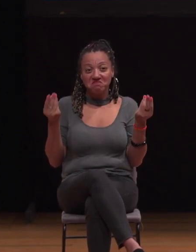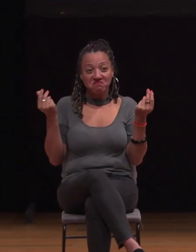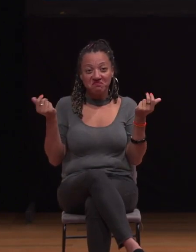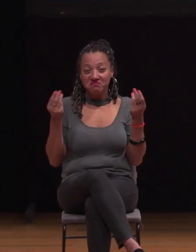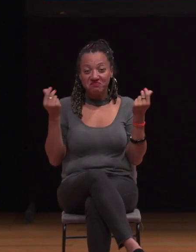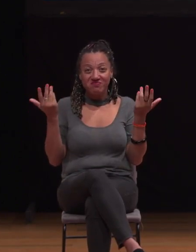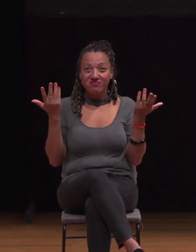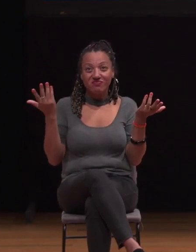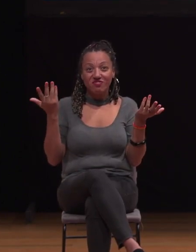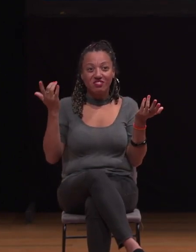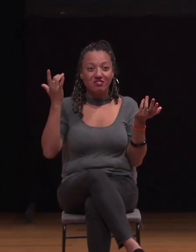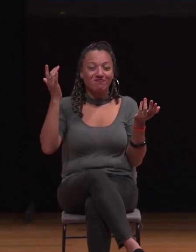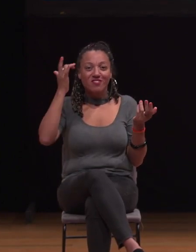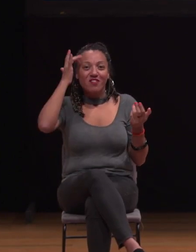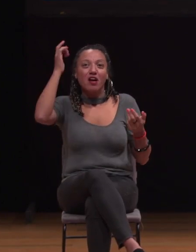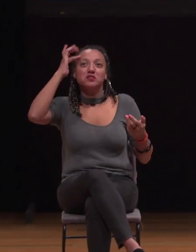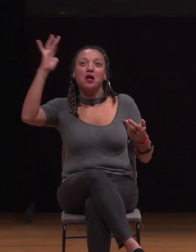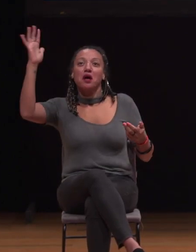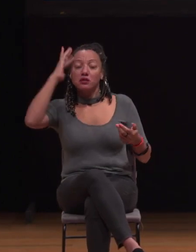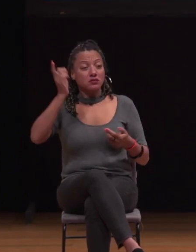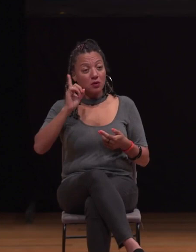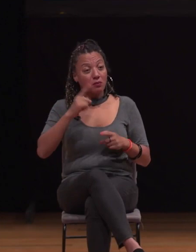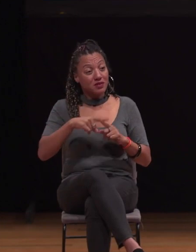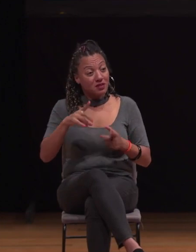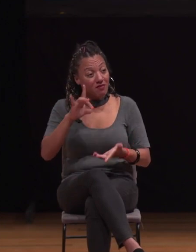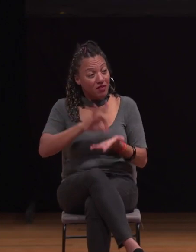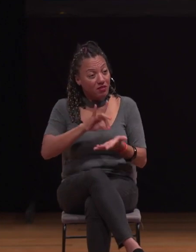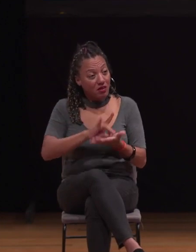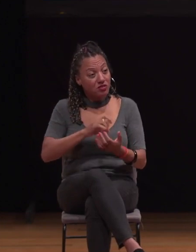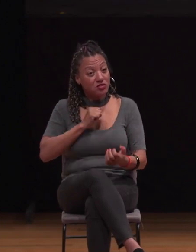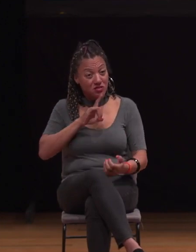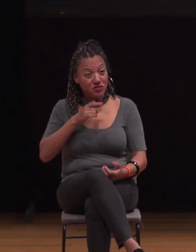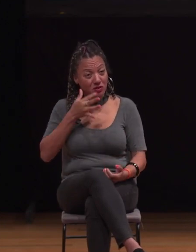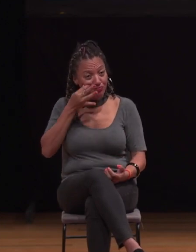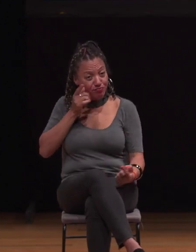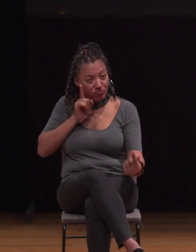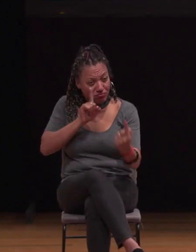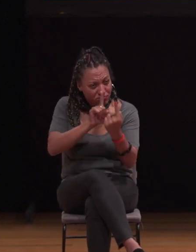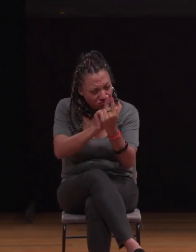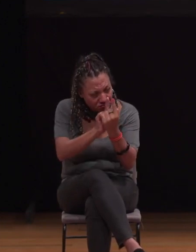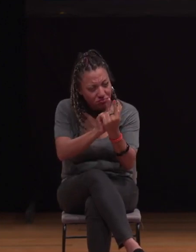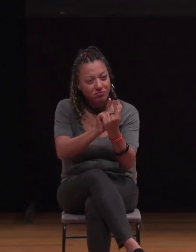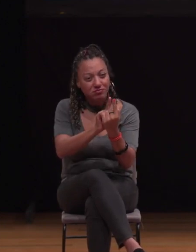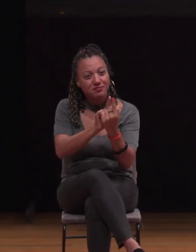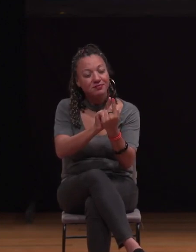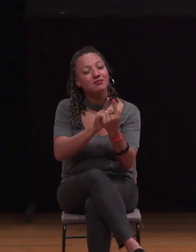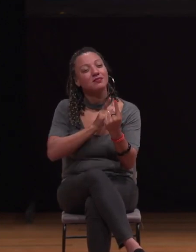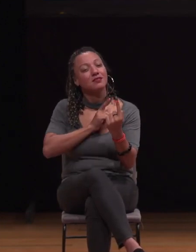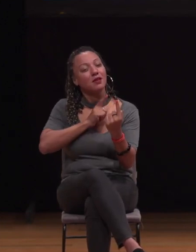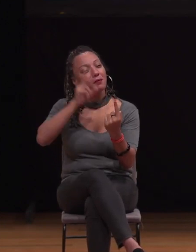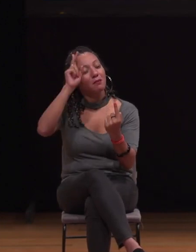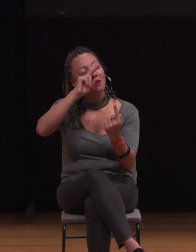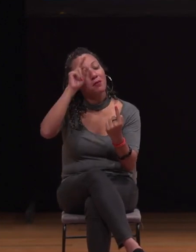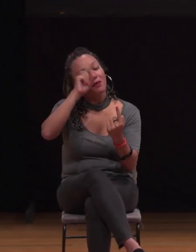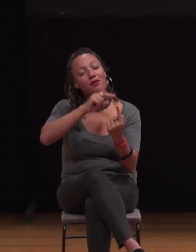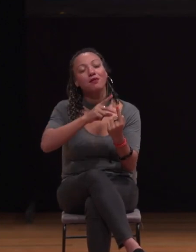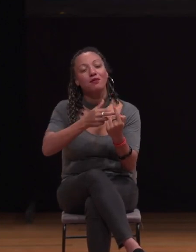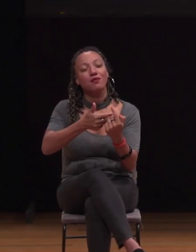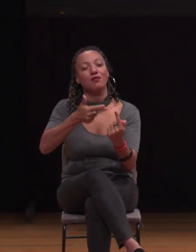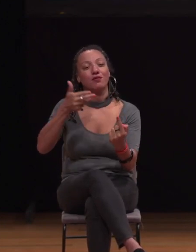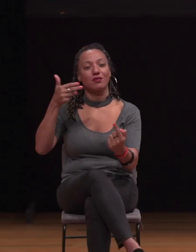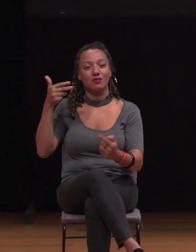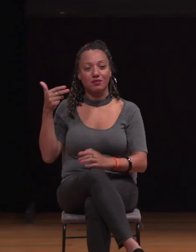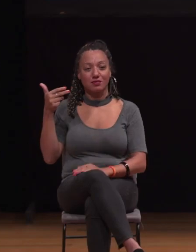É real, é material essa sensação de chegar até o outro. E, assim, muitas vezes essas memórias, é o que você falou, querem